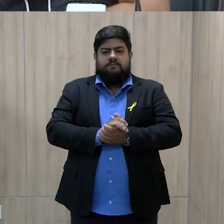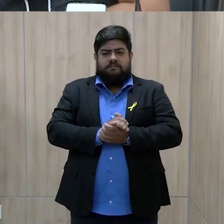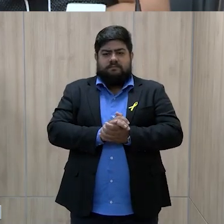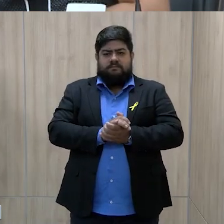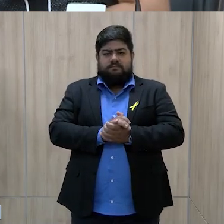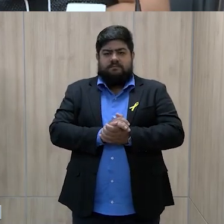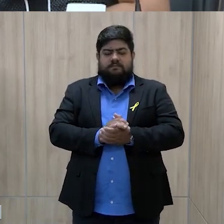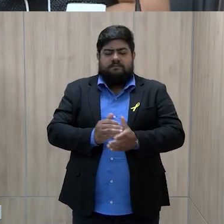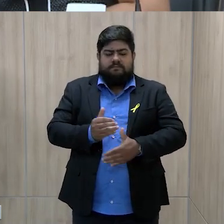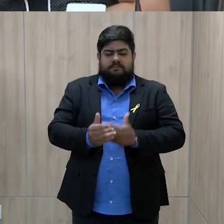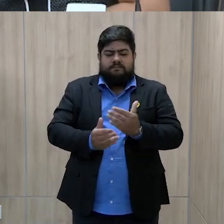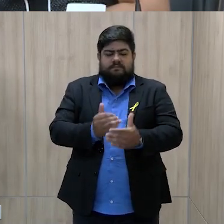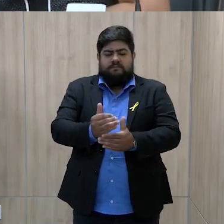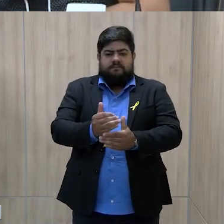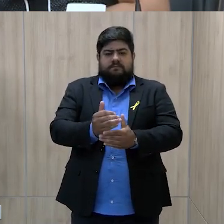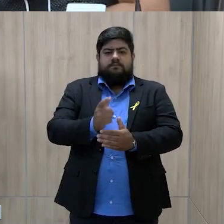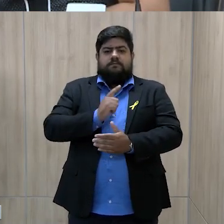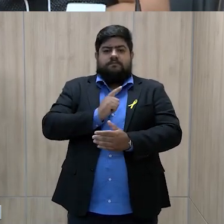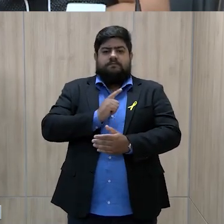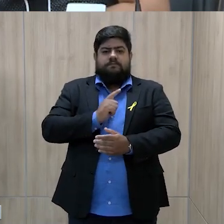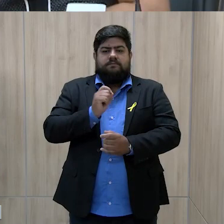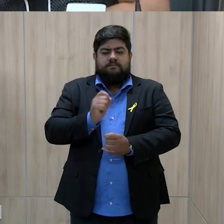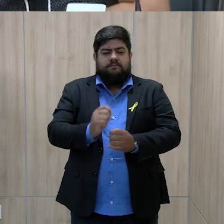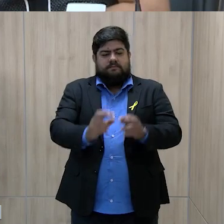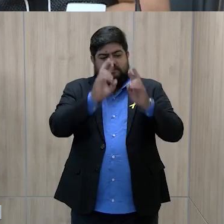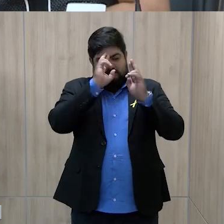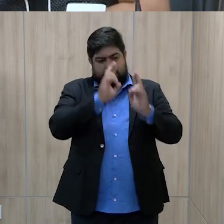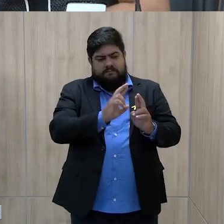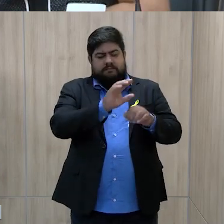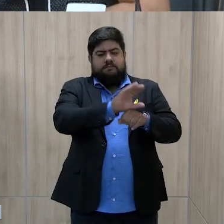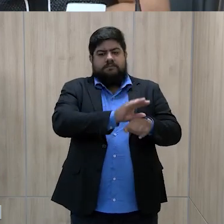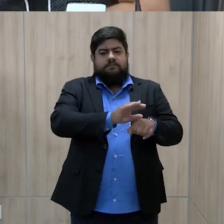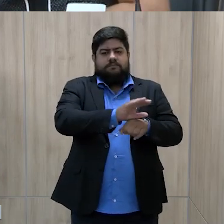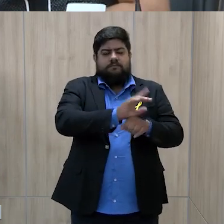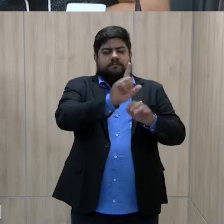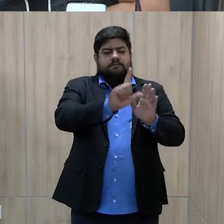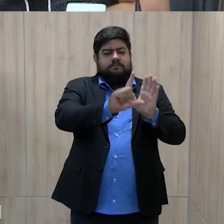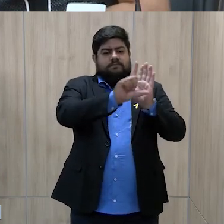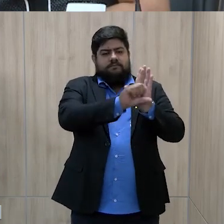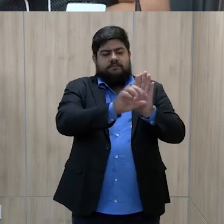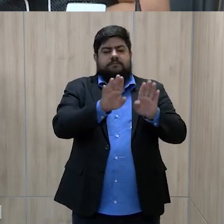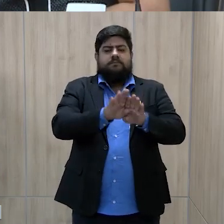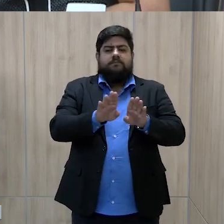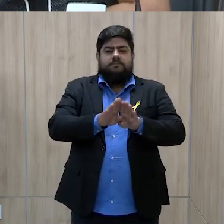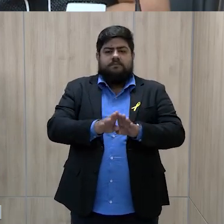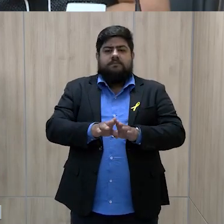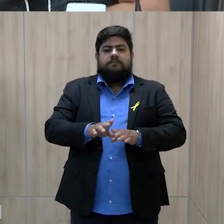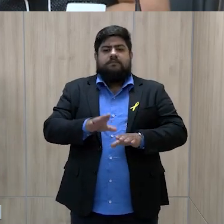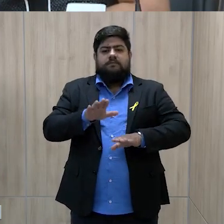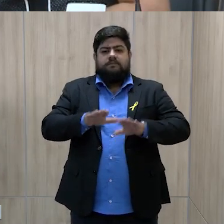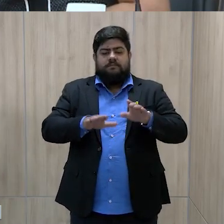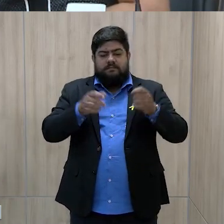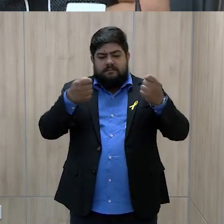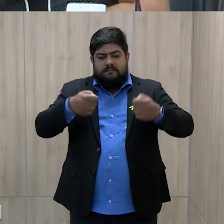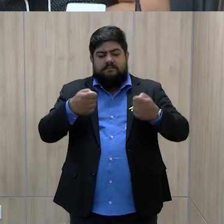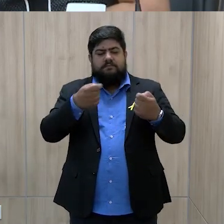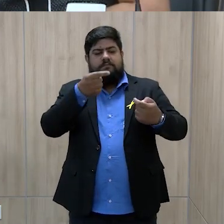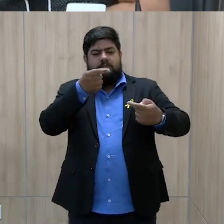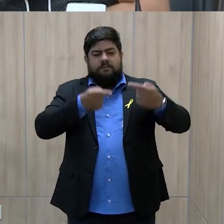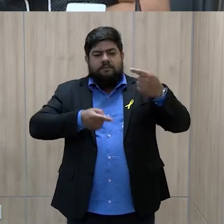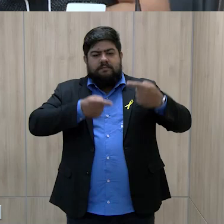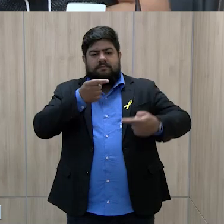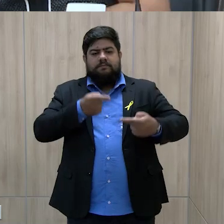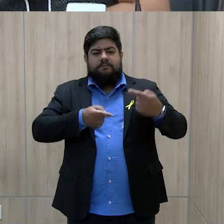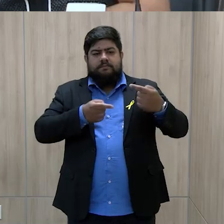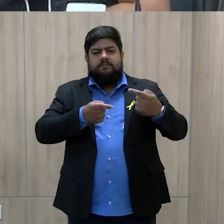o processo guarda pertinência é constitucional legal deve haver uma